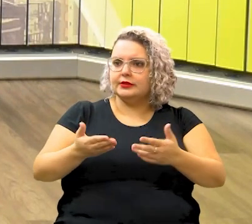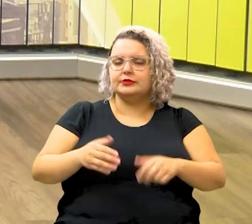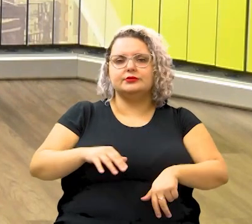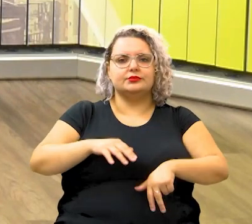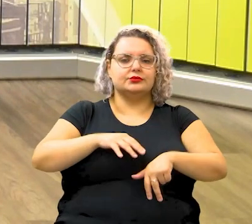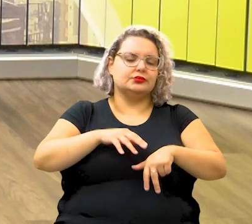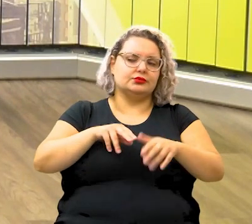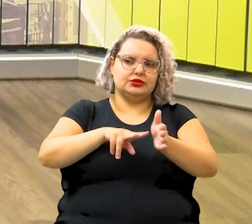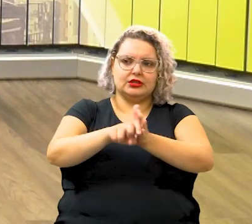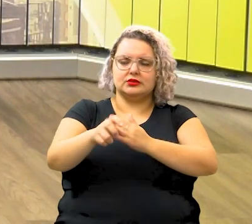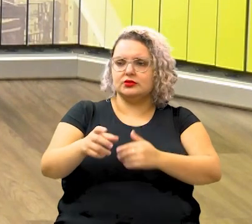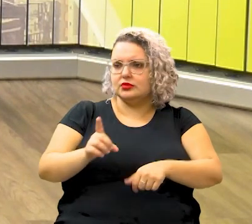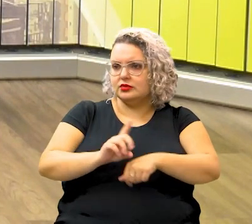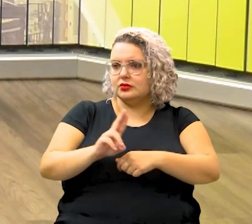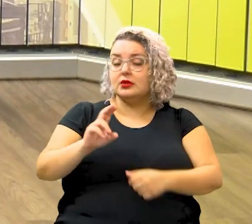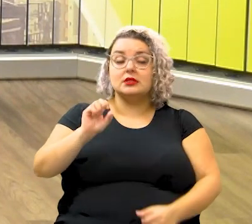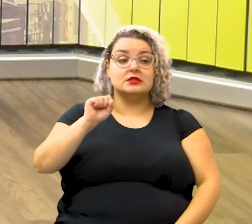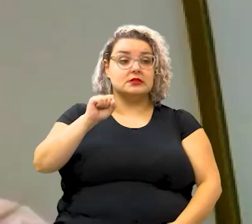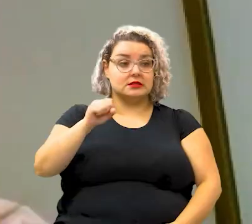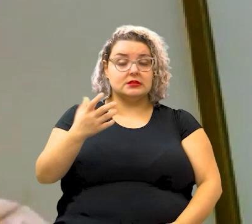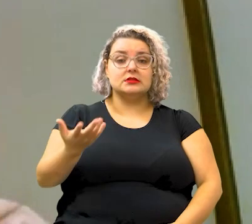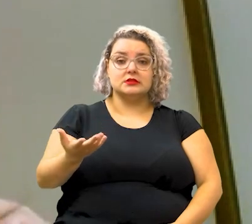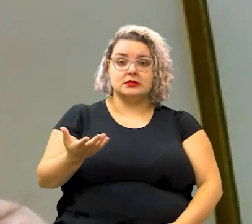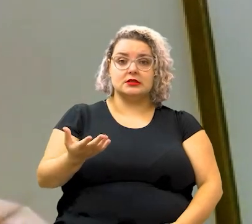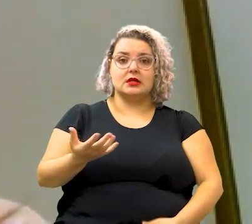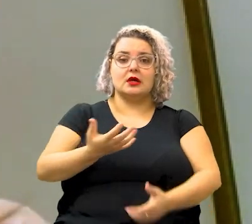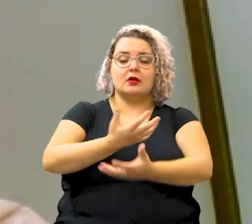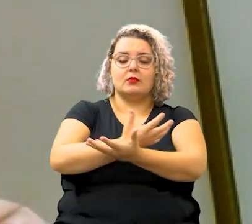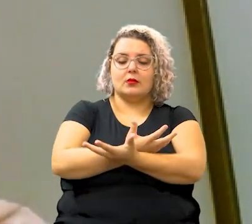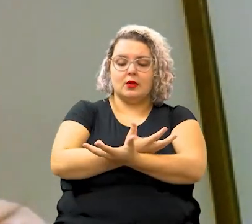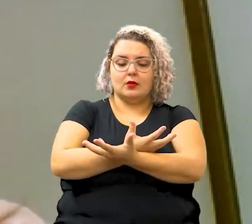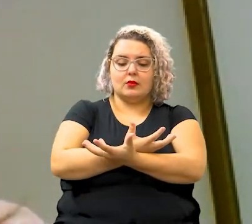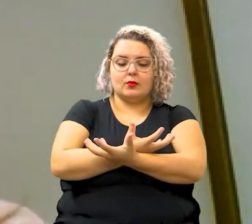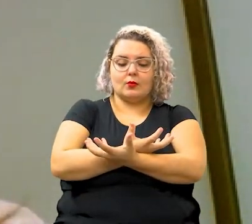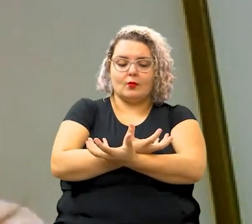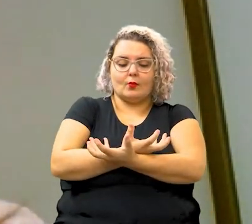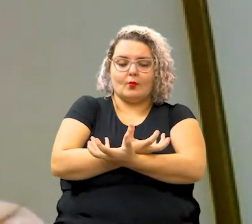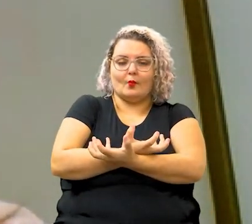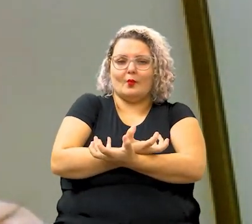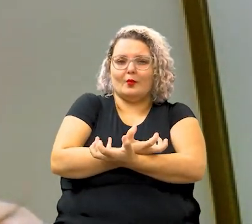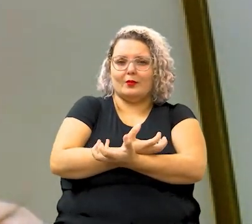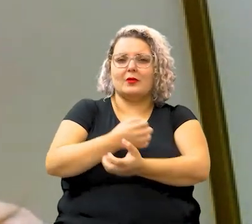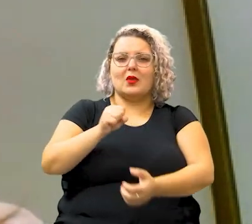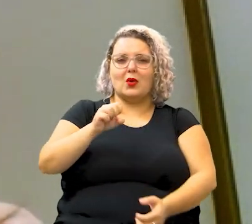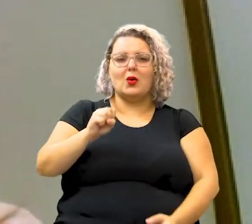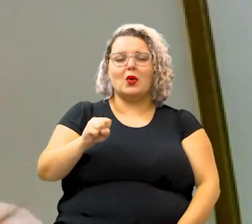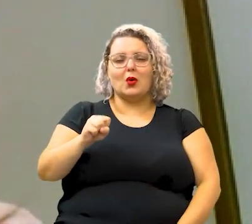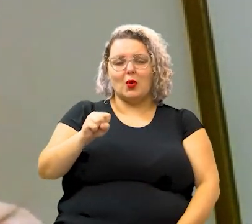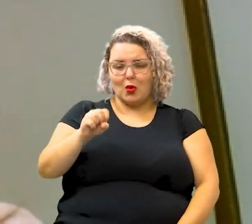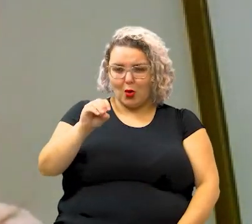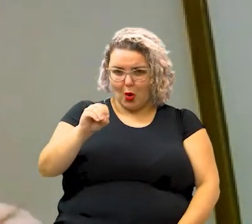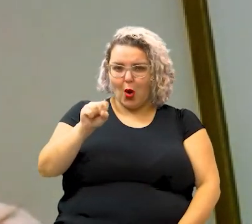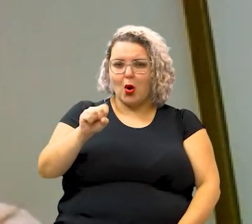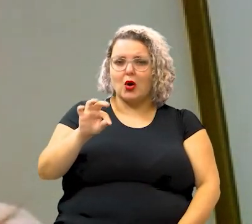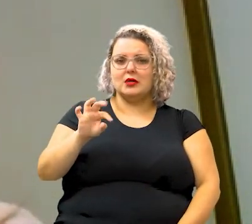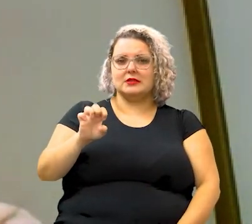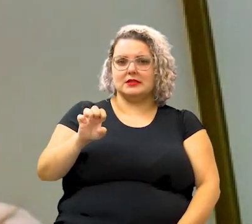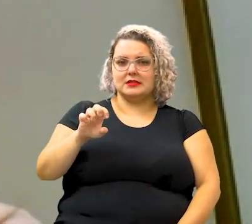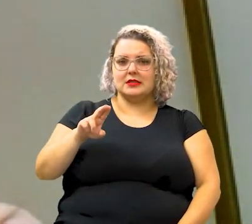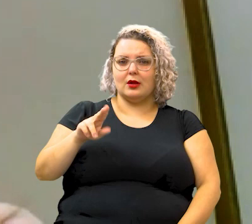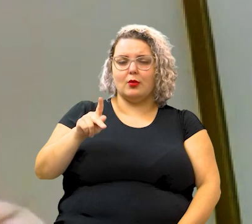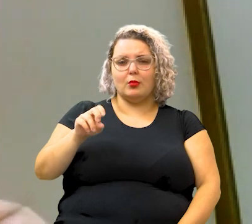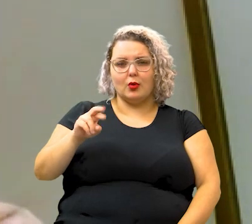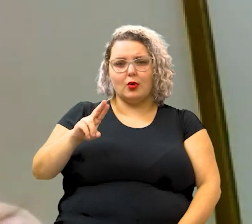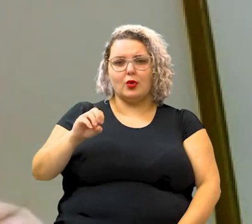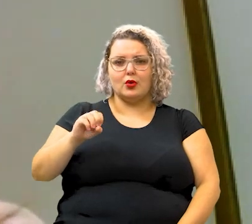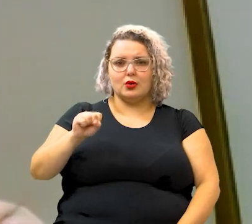diagnóstico, doutora? Sim, por exemplo, a osteoporose, que é uma consequência disso, onde o paciente acaba com perda